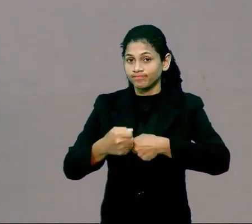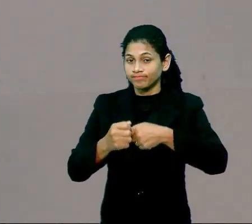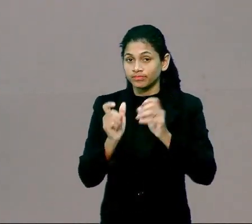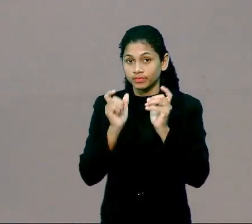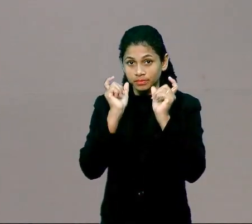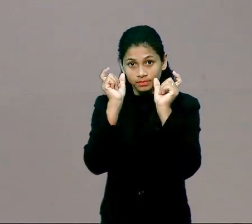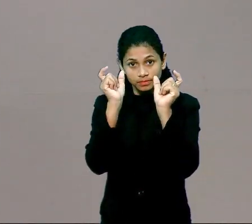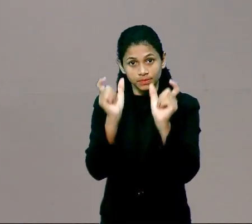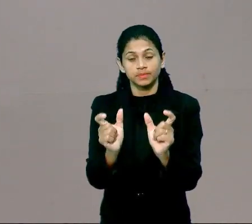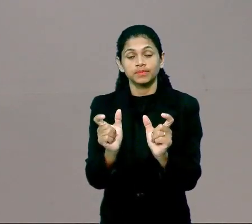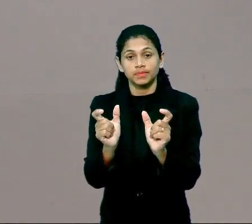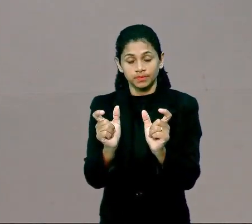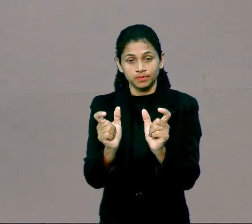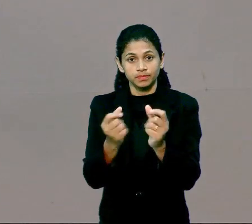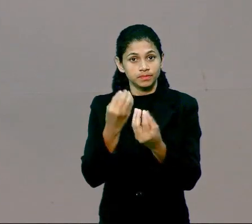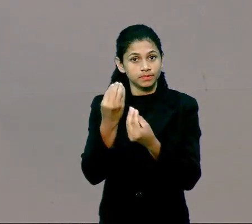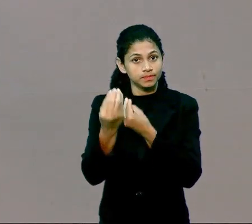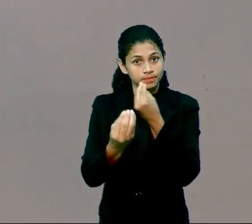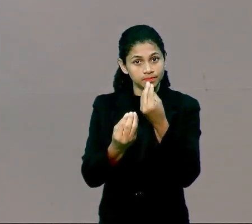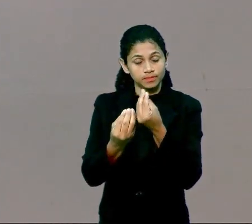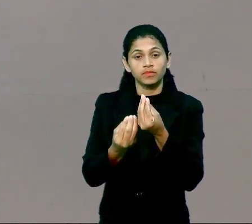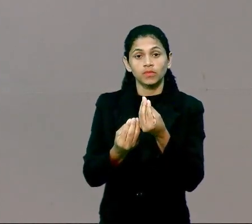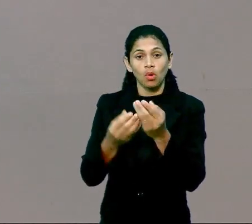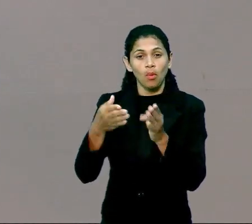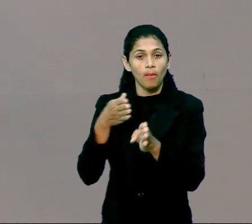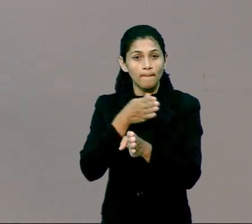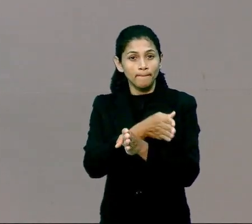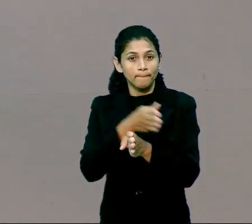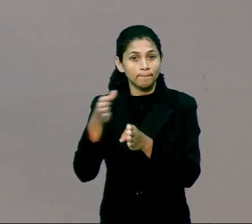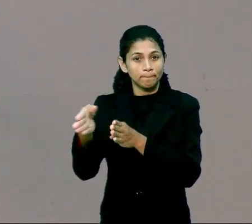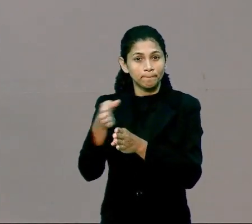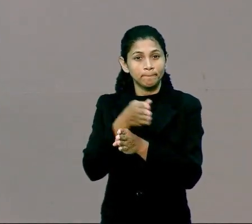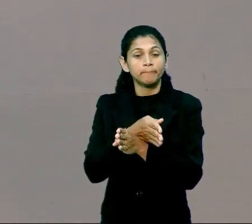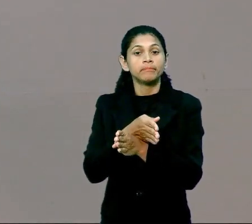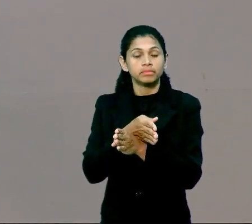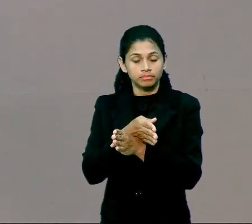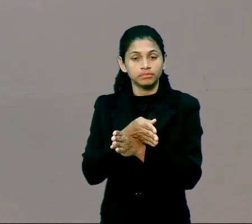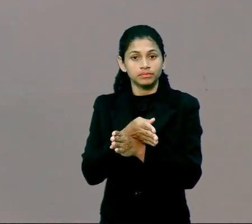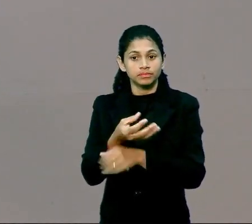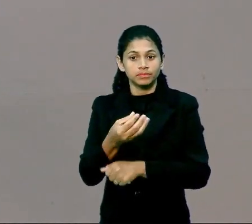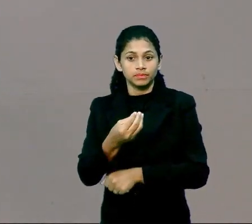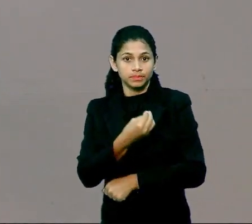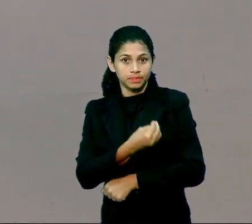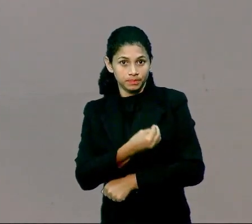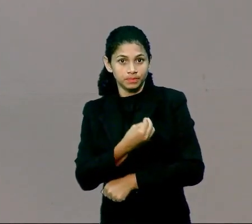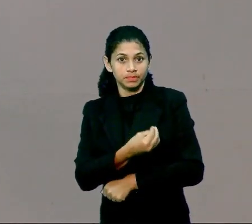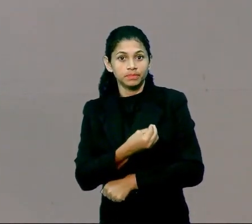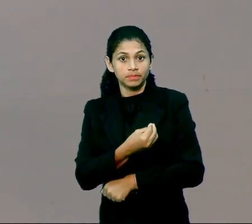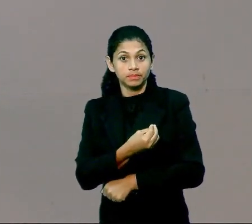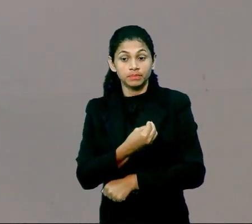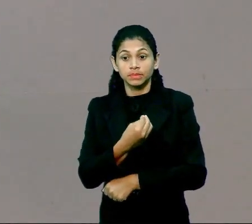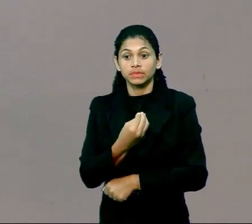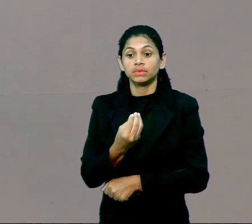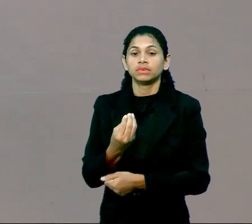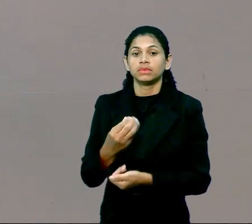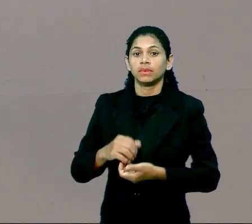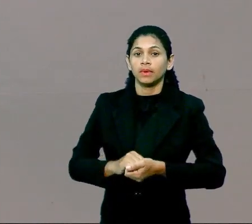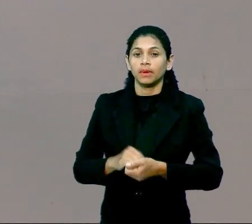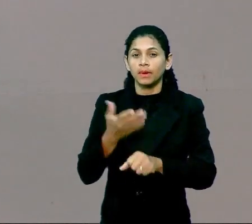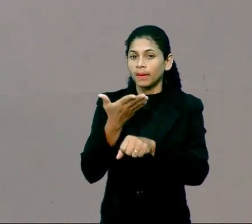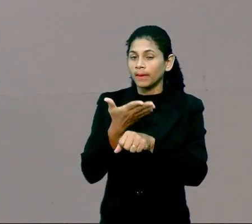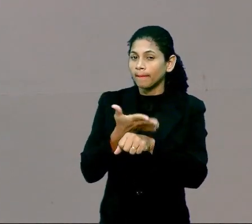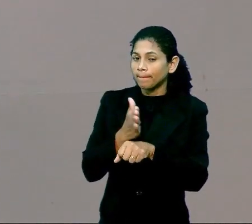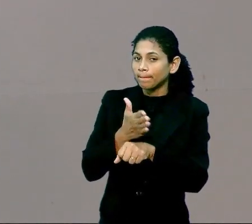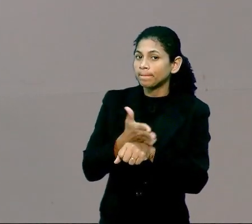a prática como uma modalidade inclusiva, participativa, mas em que a prática corporal, a